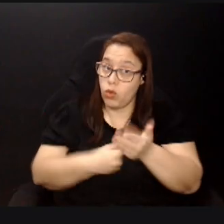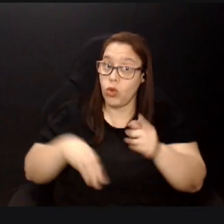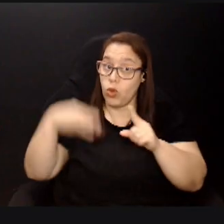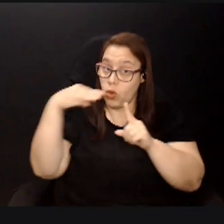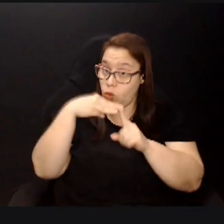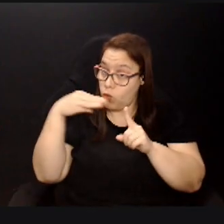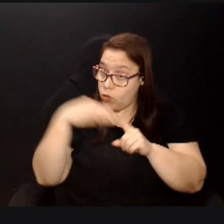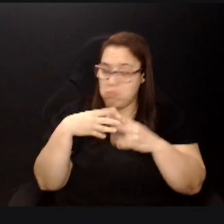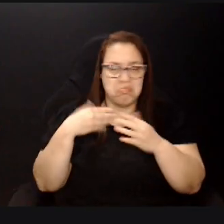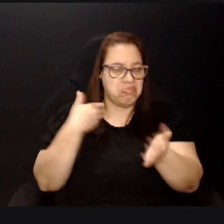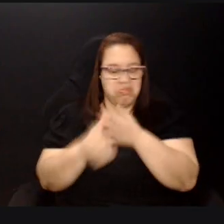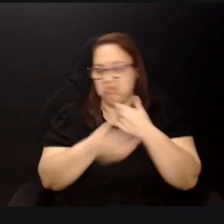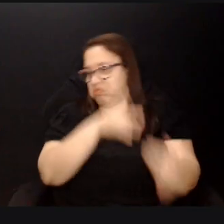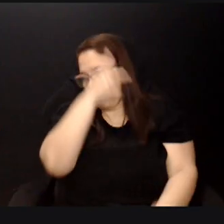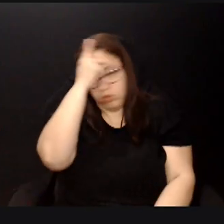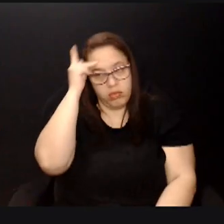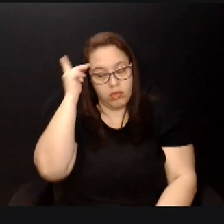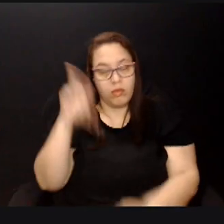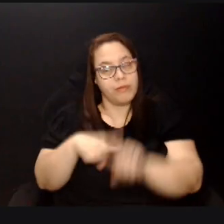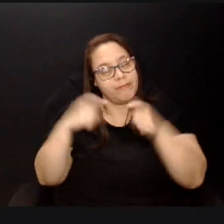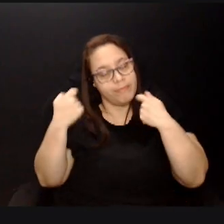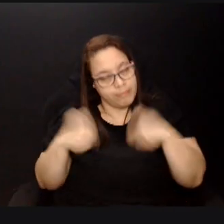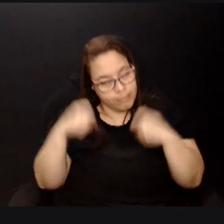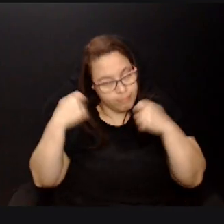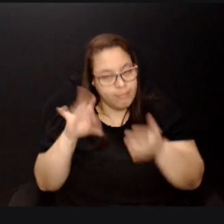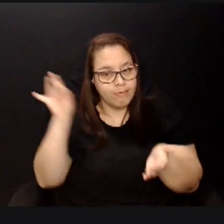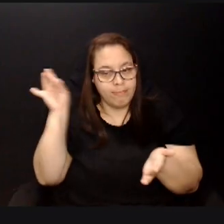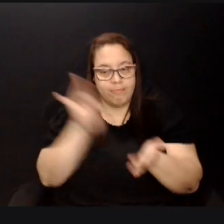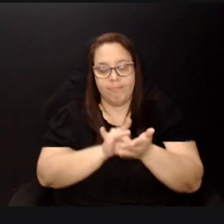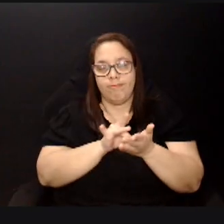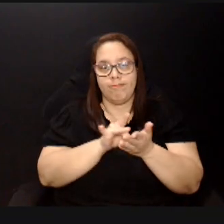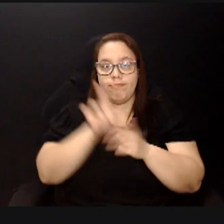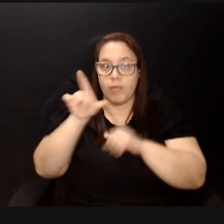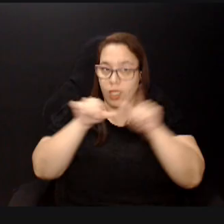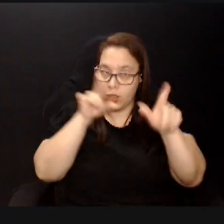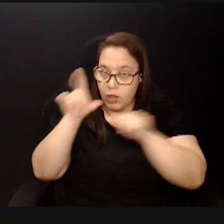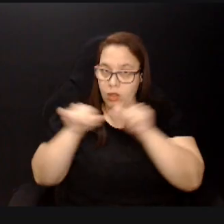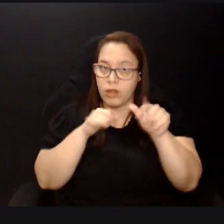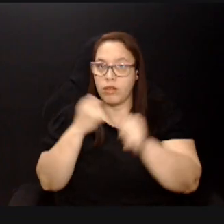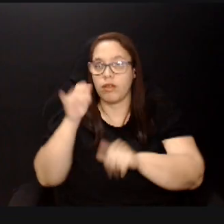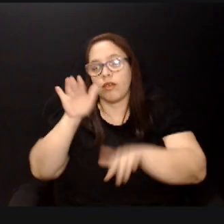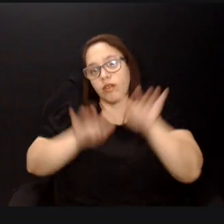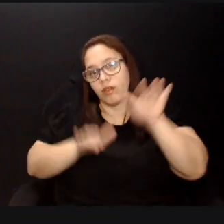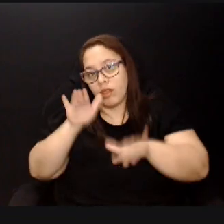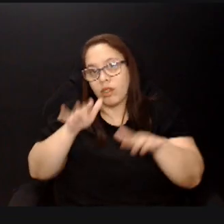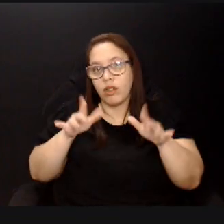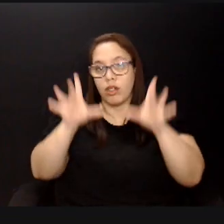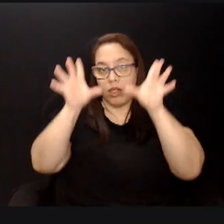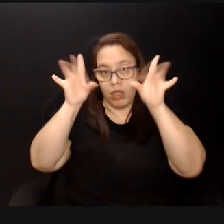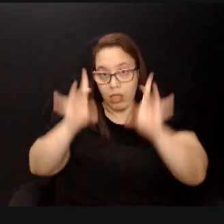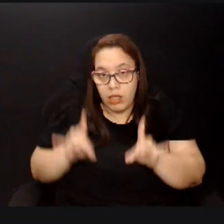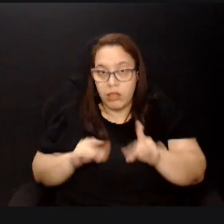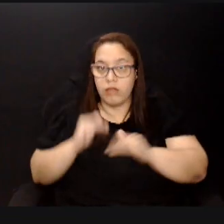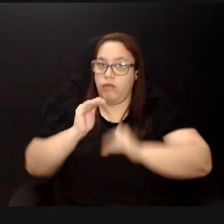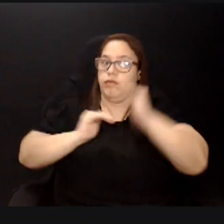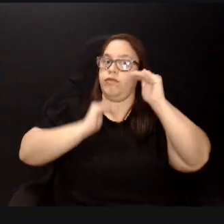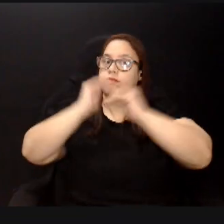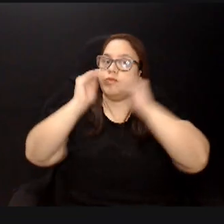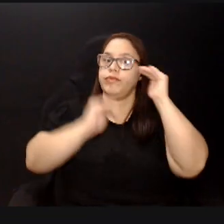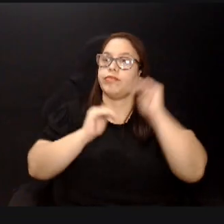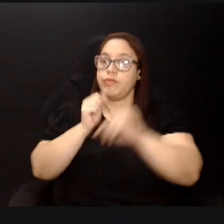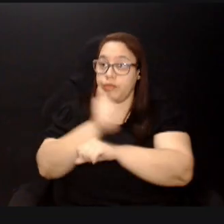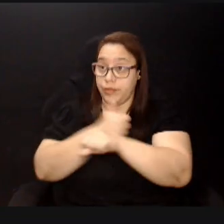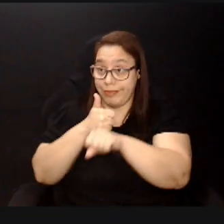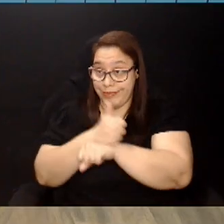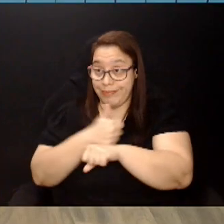qualquer outra pessoa, mas ela precisa, de fato, de ferramentas, algumas vezes específicas, para elas desenvolverem suas funções. E que